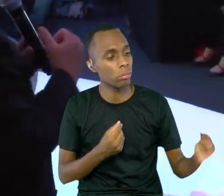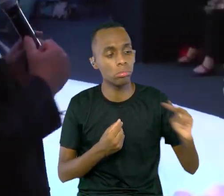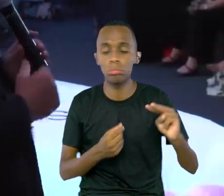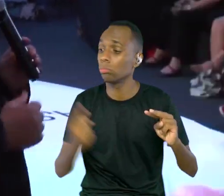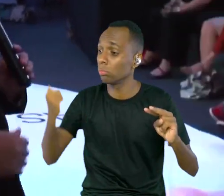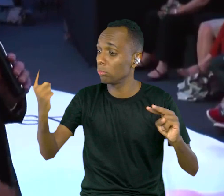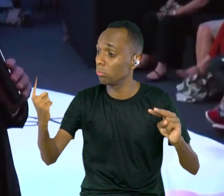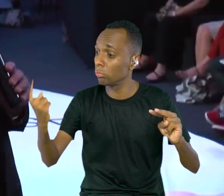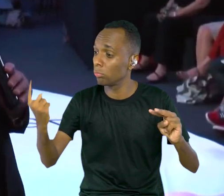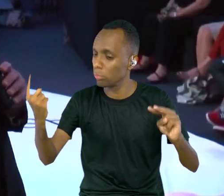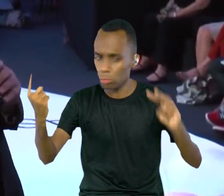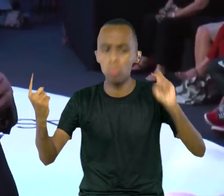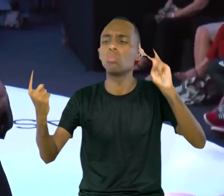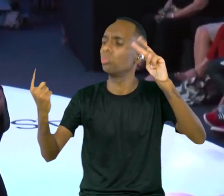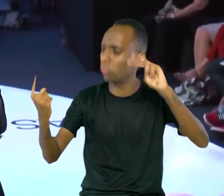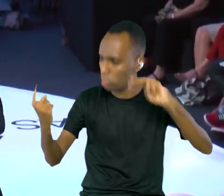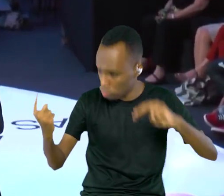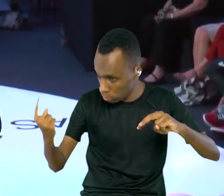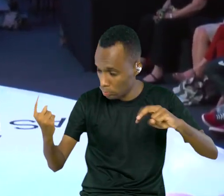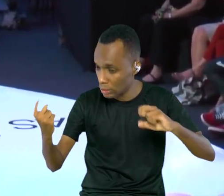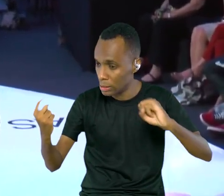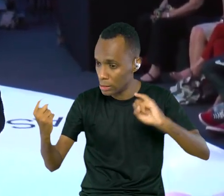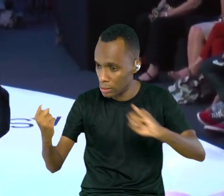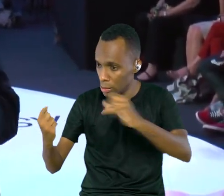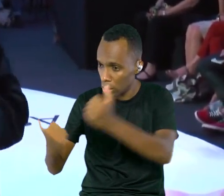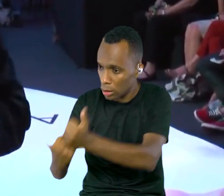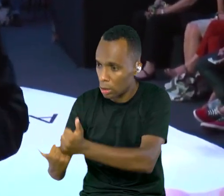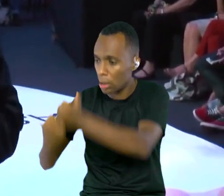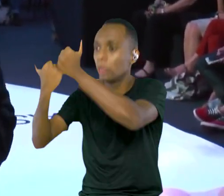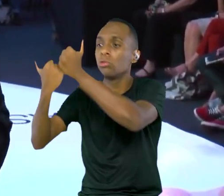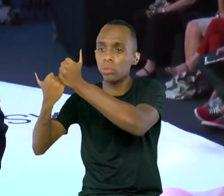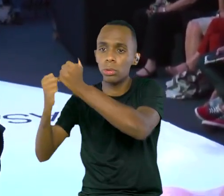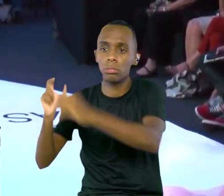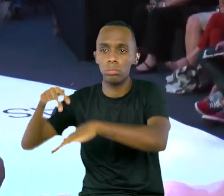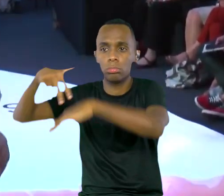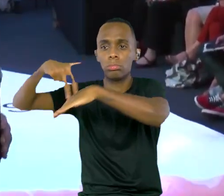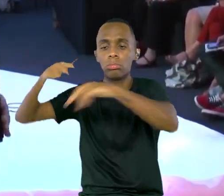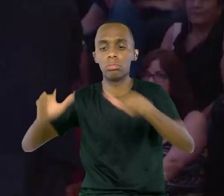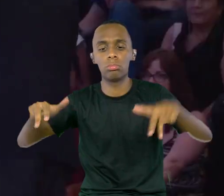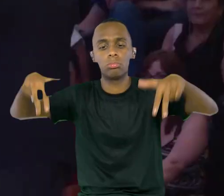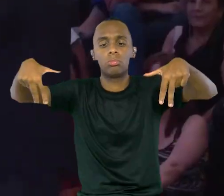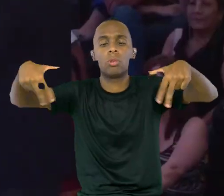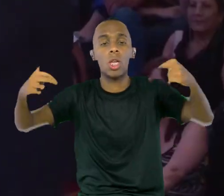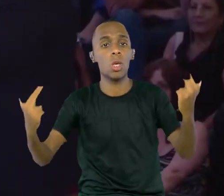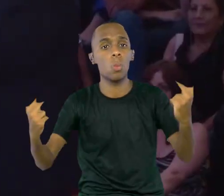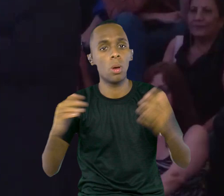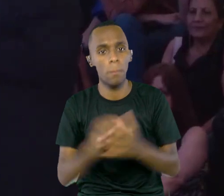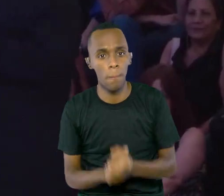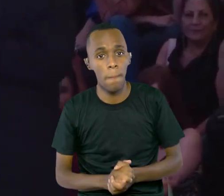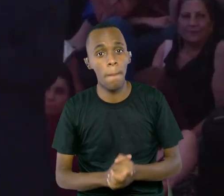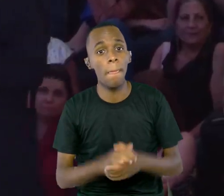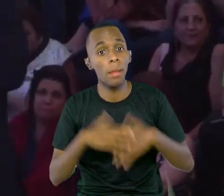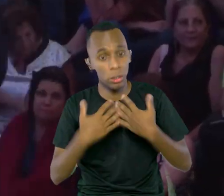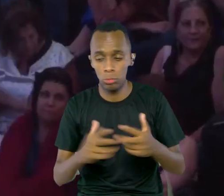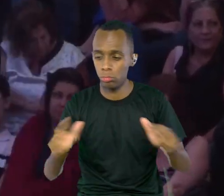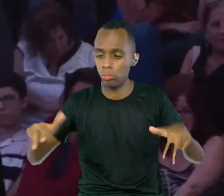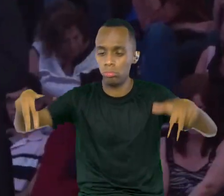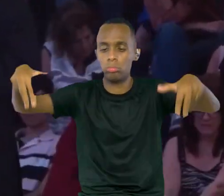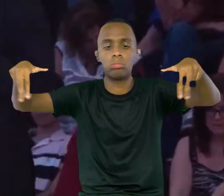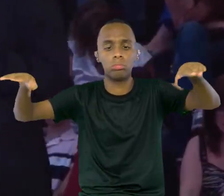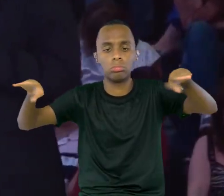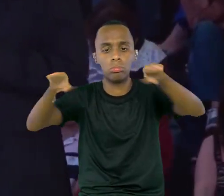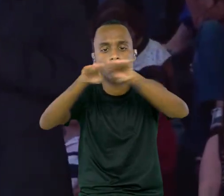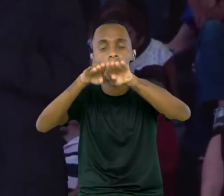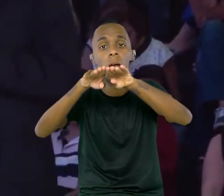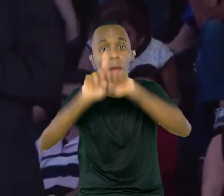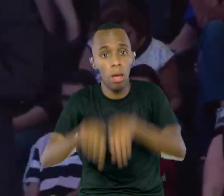Um homem só deve olhar outro homem de cima para baixo quando for para ajudá-lo a ficar na mesma altura. E essa ideia de